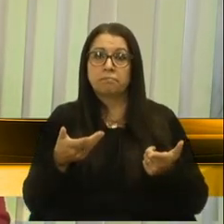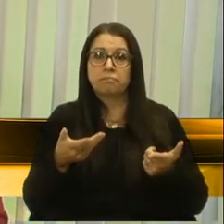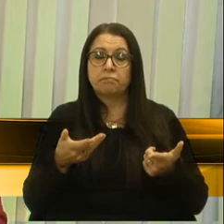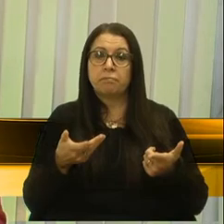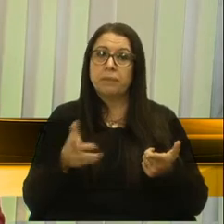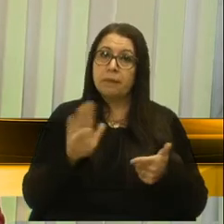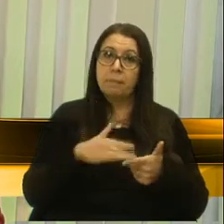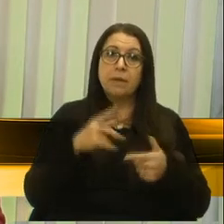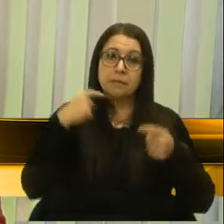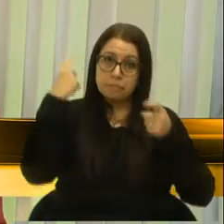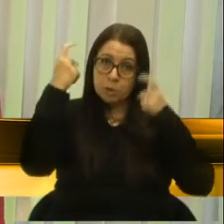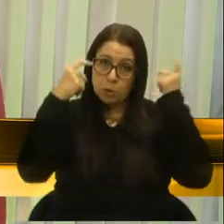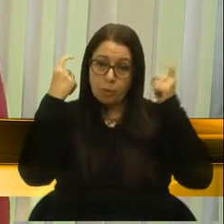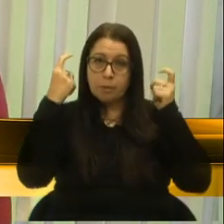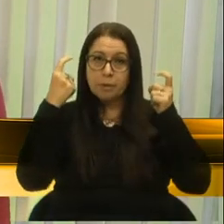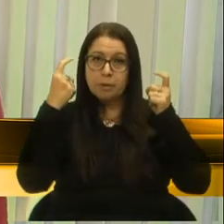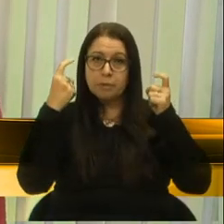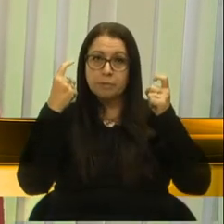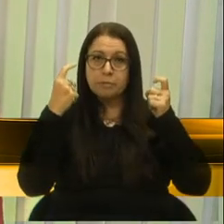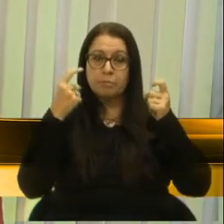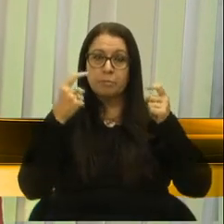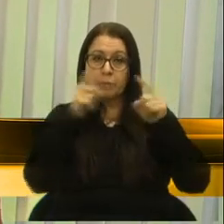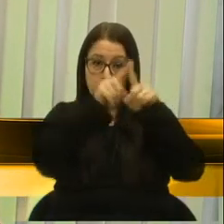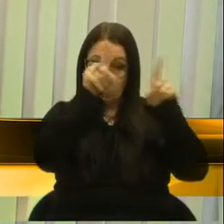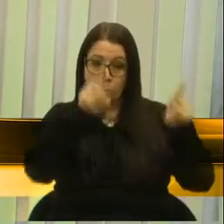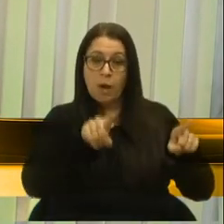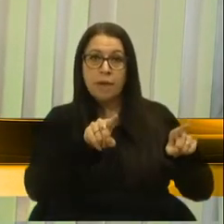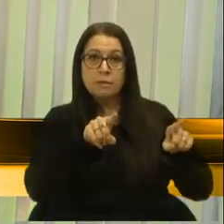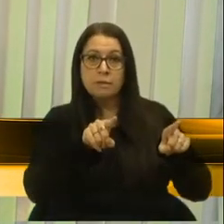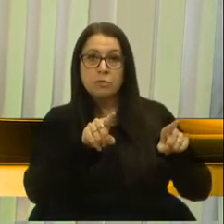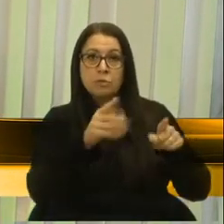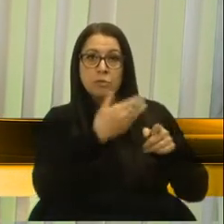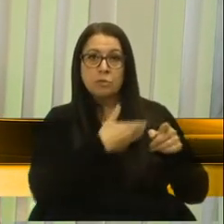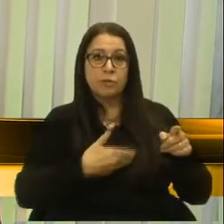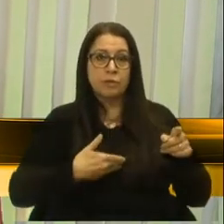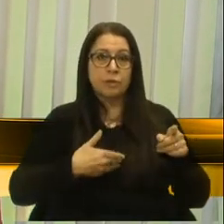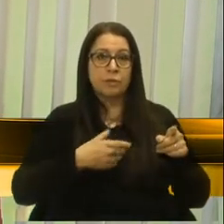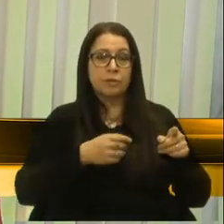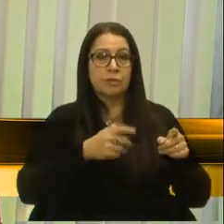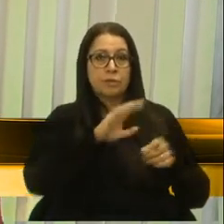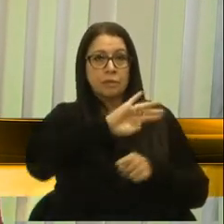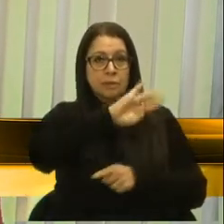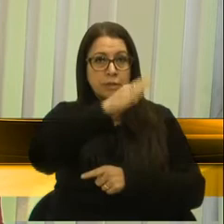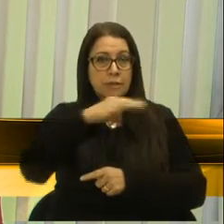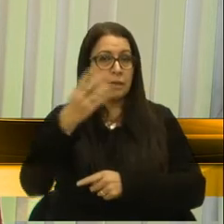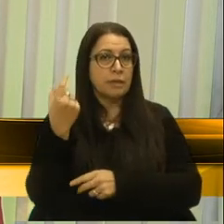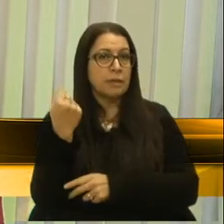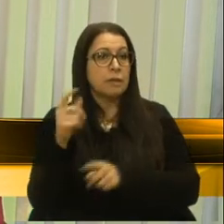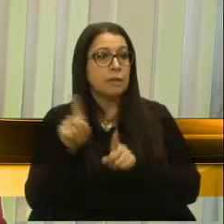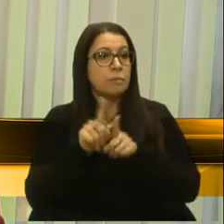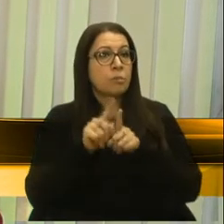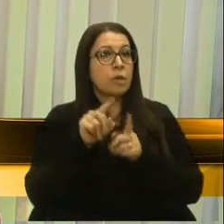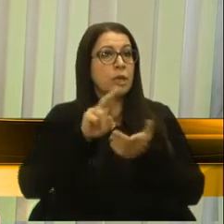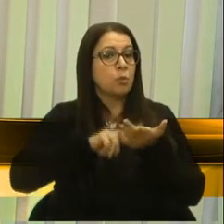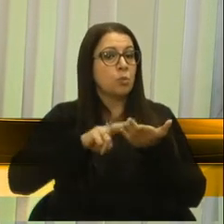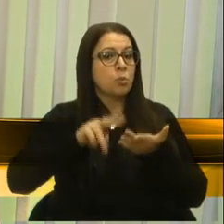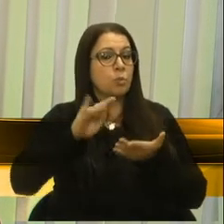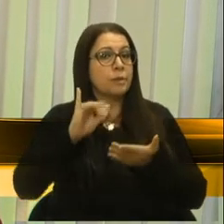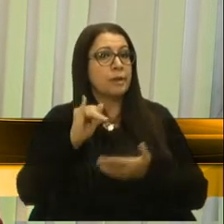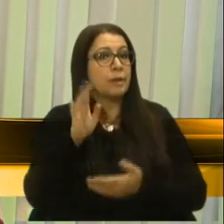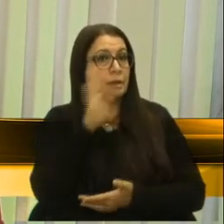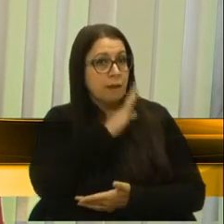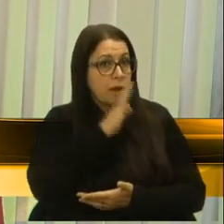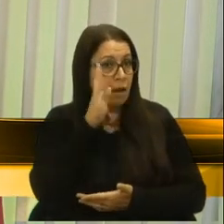estaria mais preocupante pelo quadro do governo do Estado é a região da Serra, especialmente pela questão de leitos de UTI. É